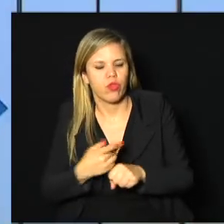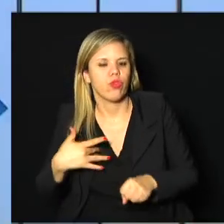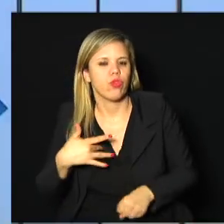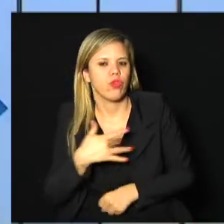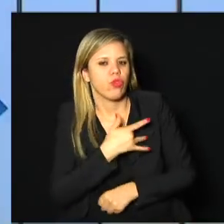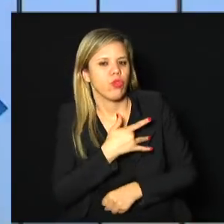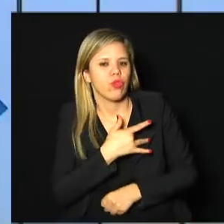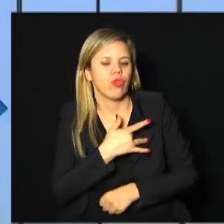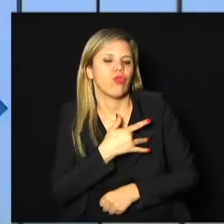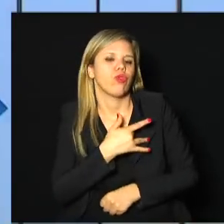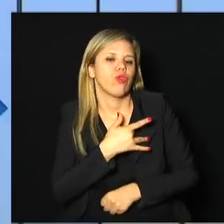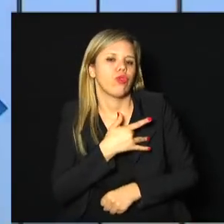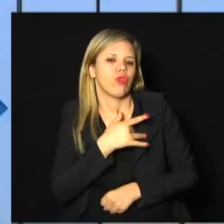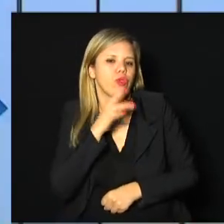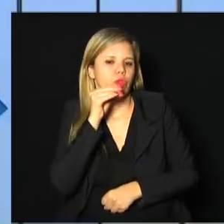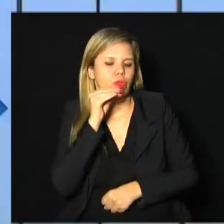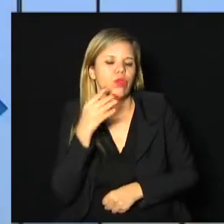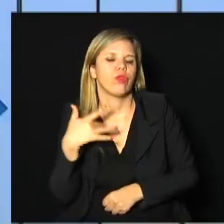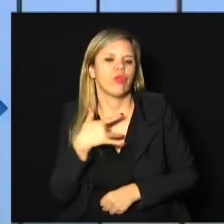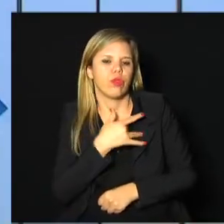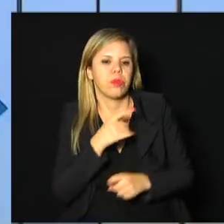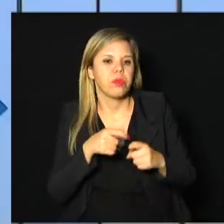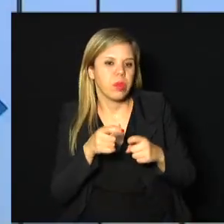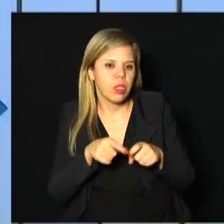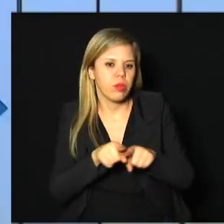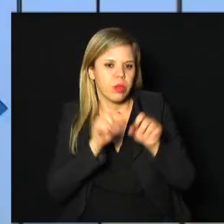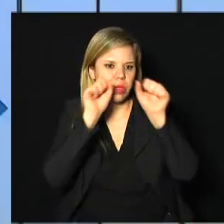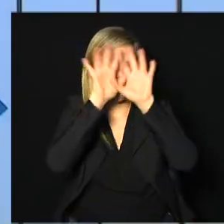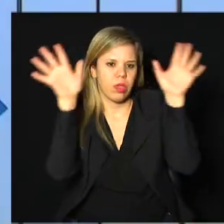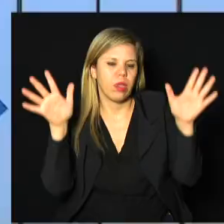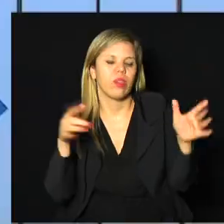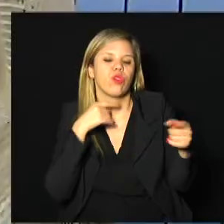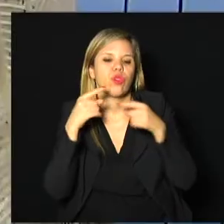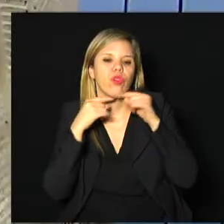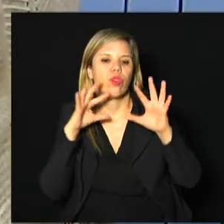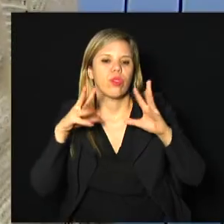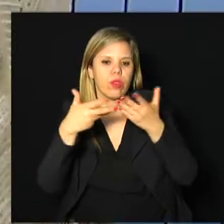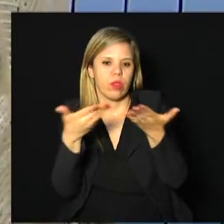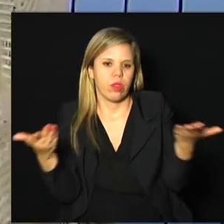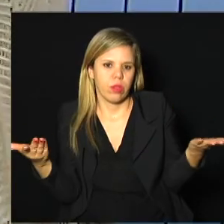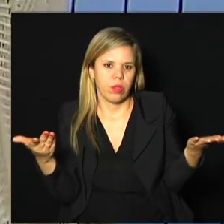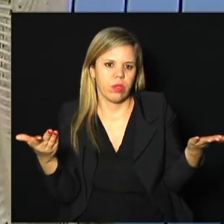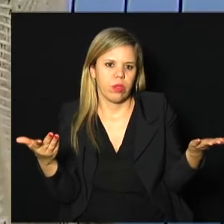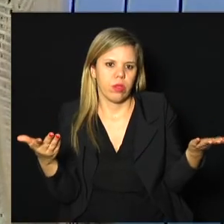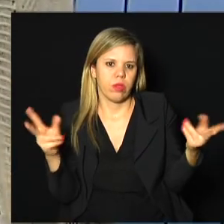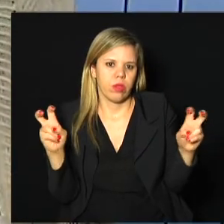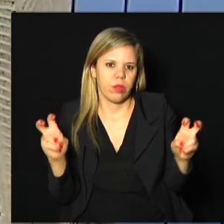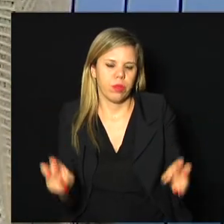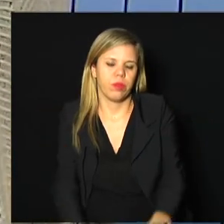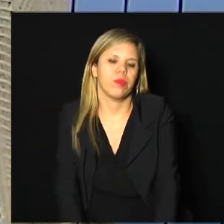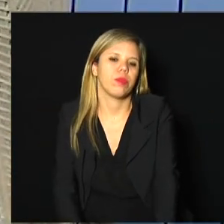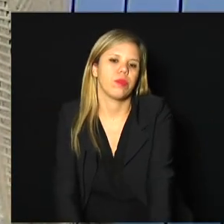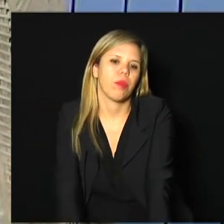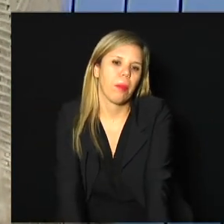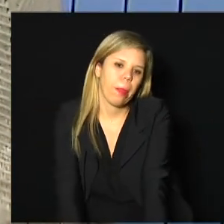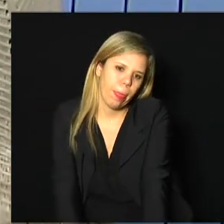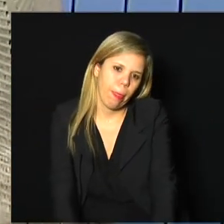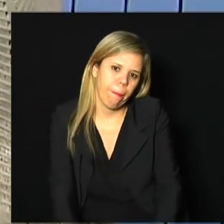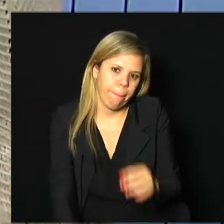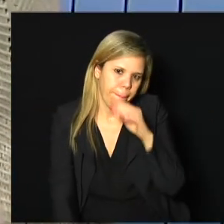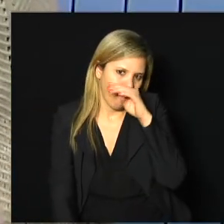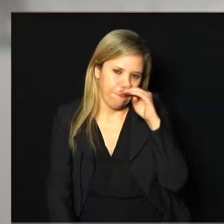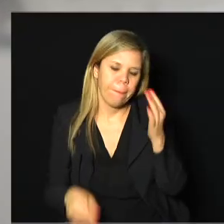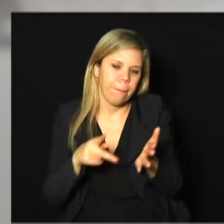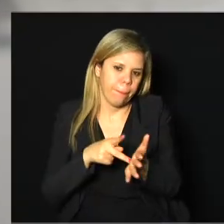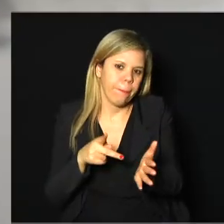agentes de saúde, médico, né? Porque é importante esclarecer, tirar todas as dúvidas a respeito desse assunto.